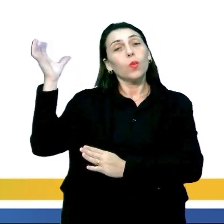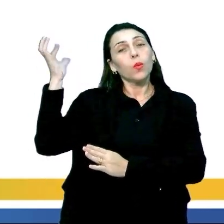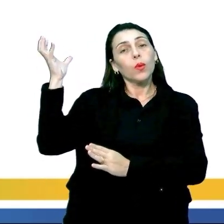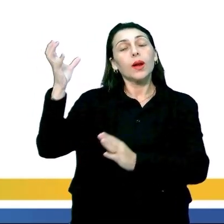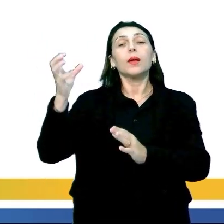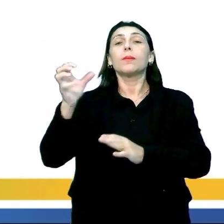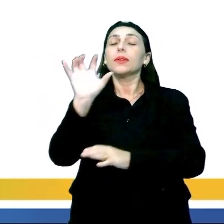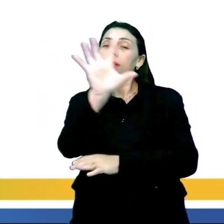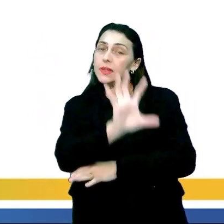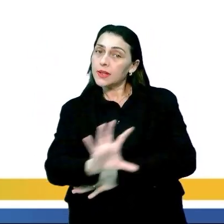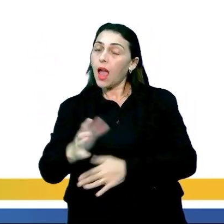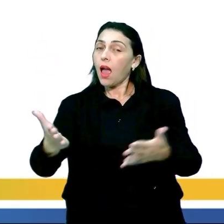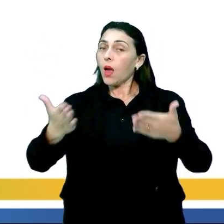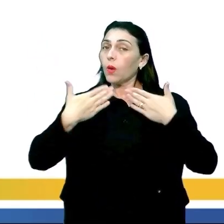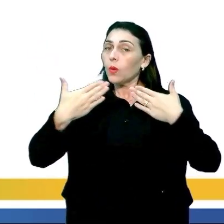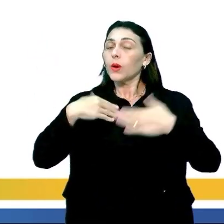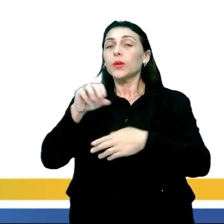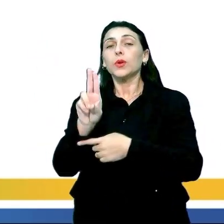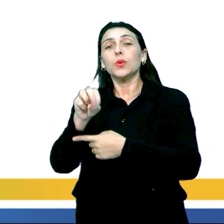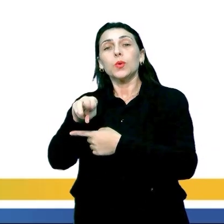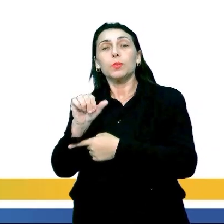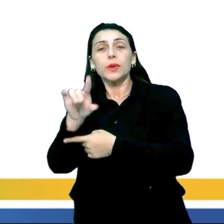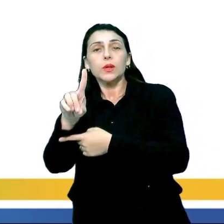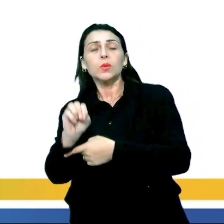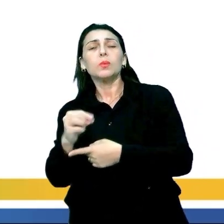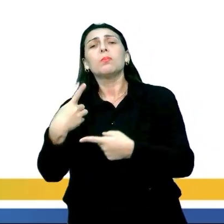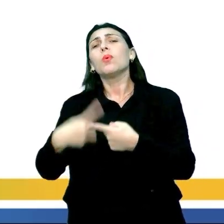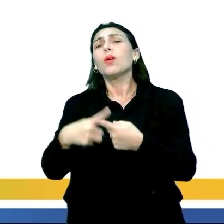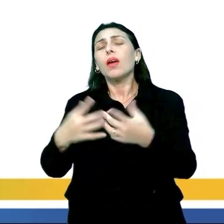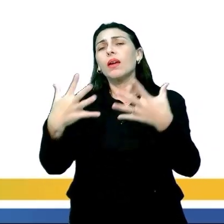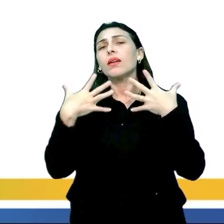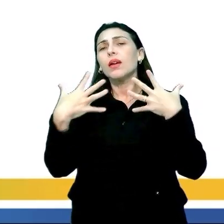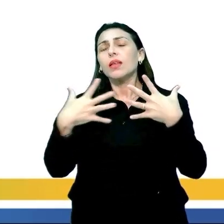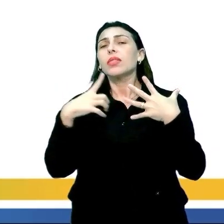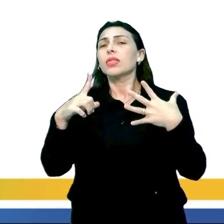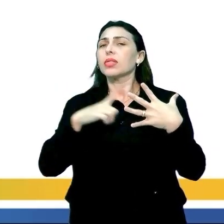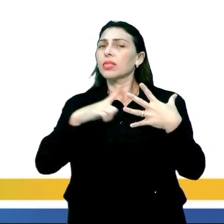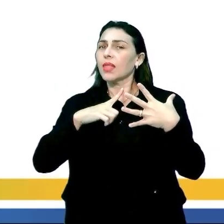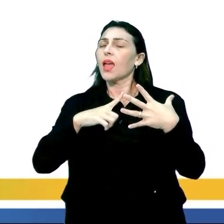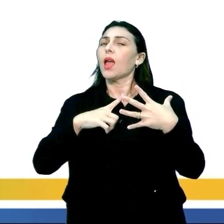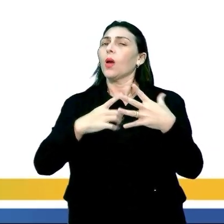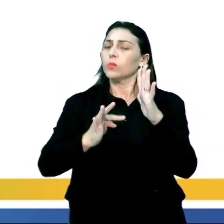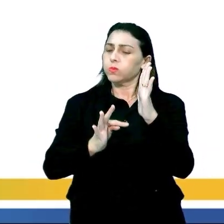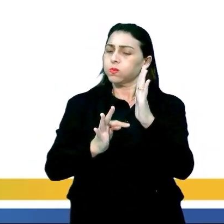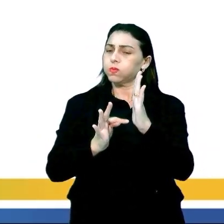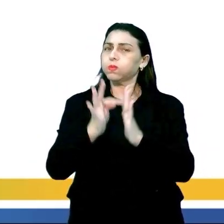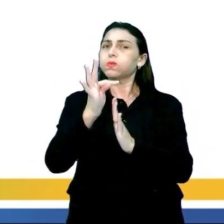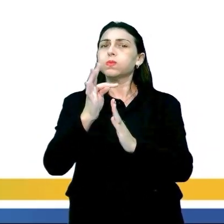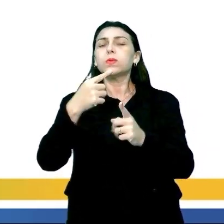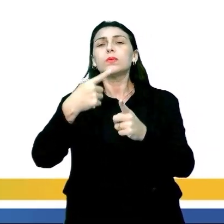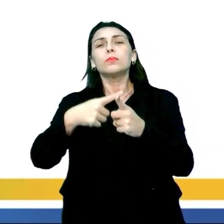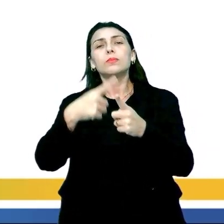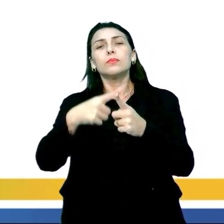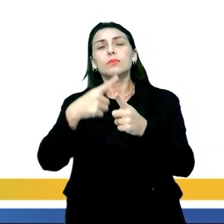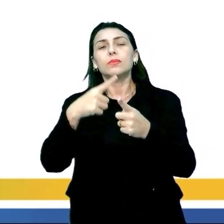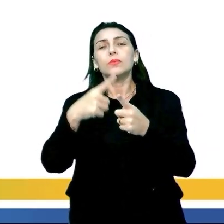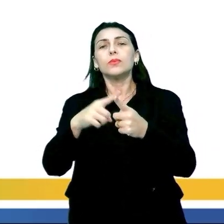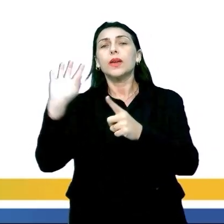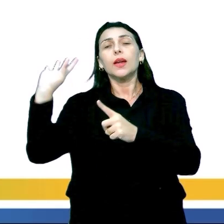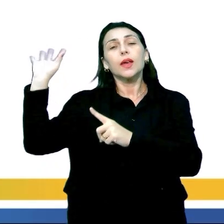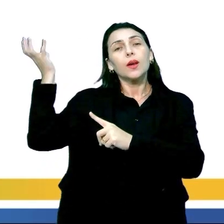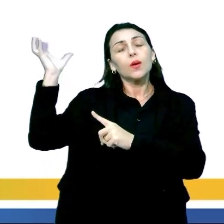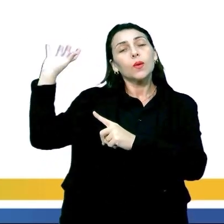dessa região é quente e úmido. Por que é quente? Porque apresenta altas temperaturas e porque ele é um